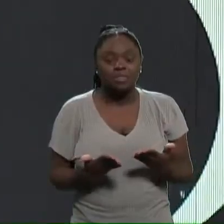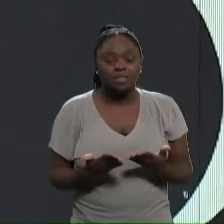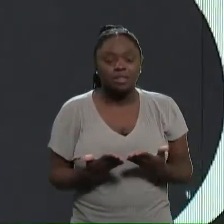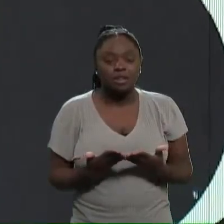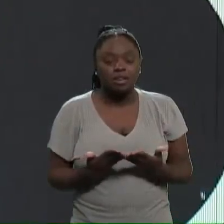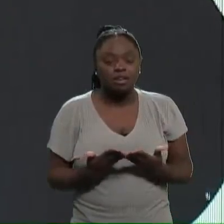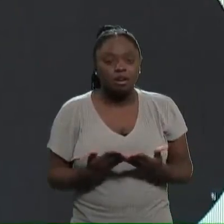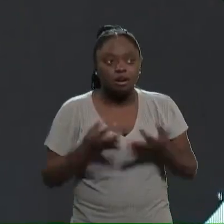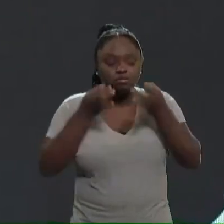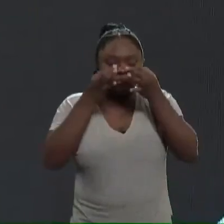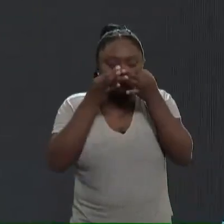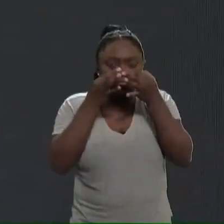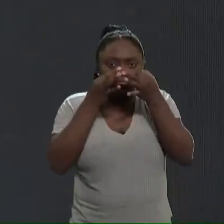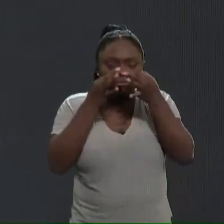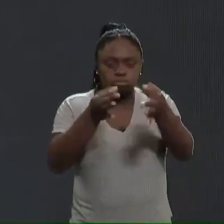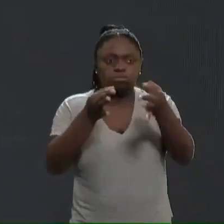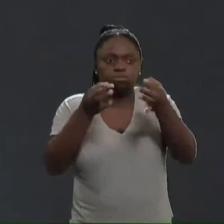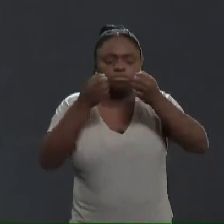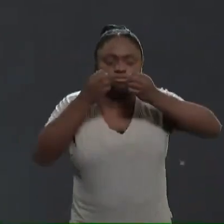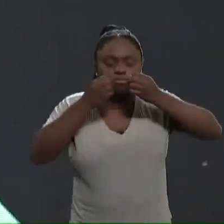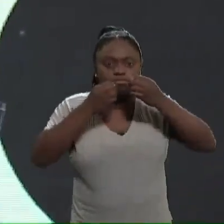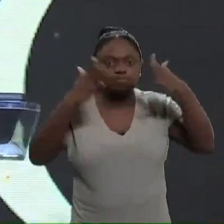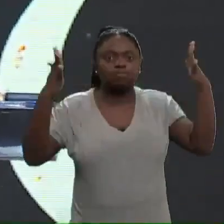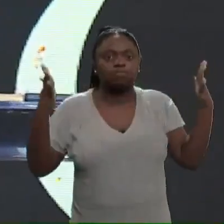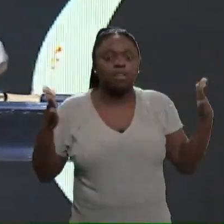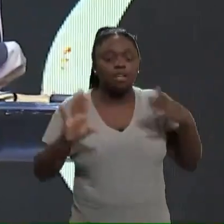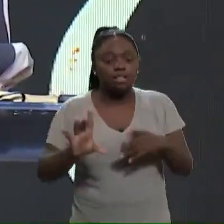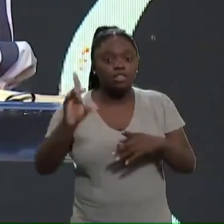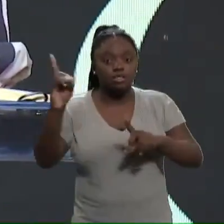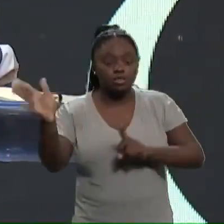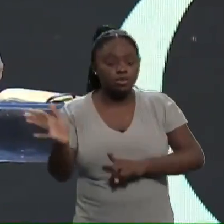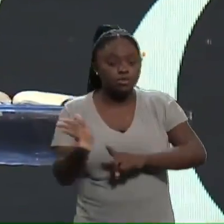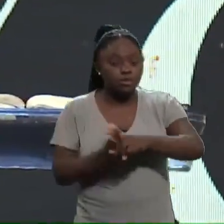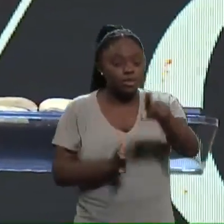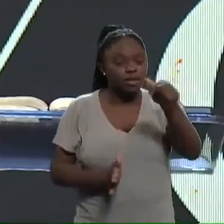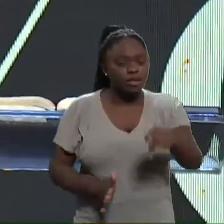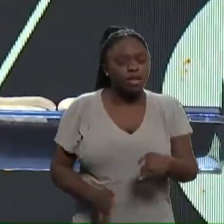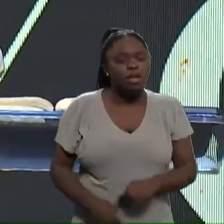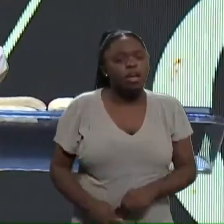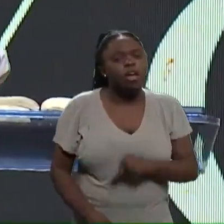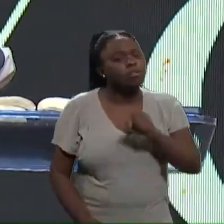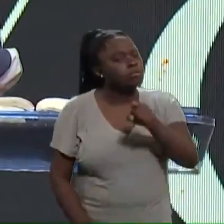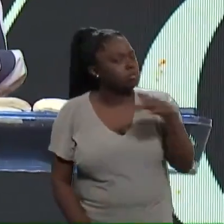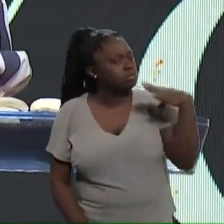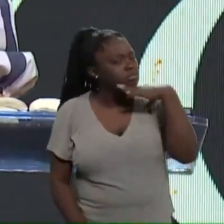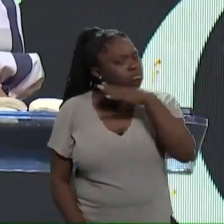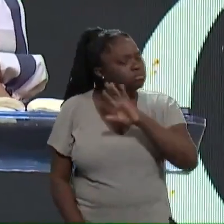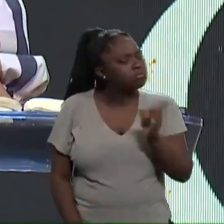aguçados. Sabe o que Deus está perguntando aqui? Não a percebeis?